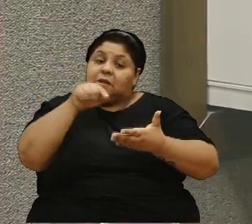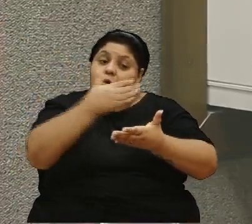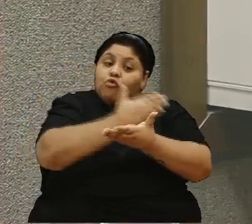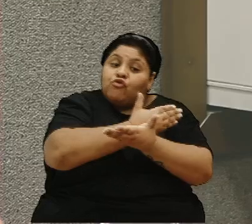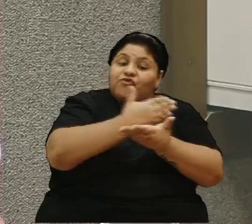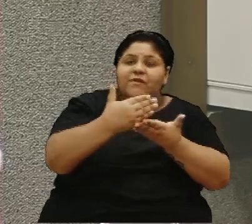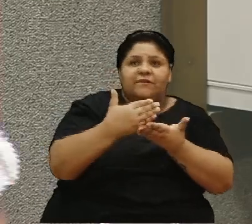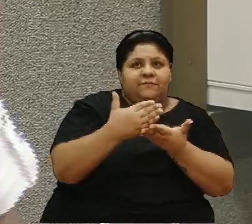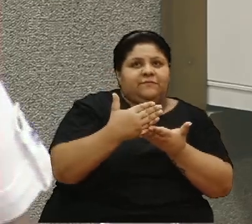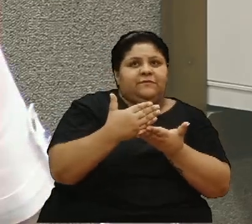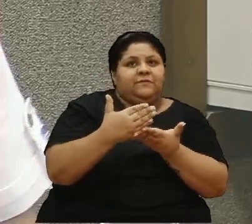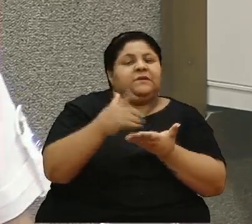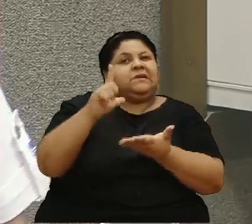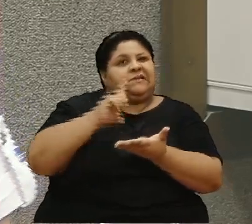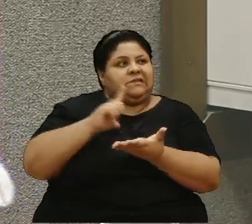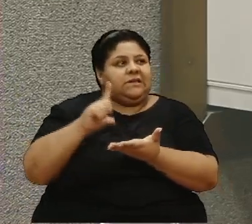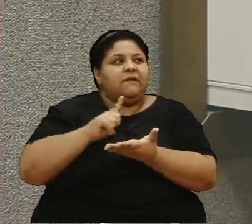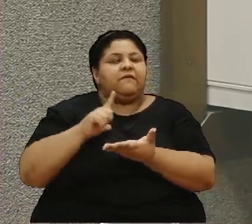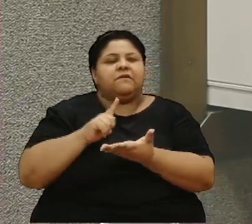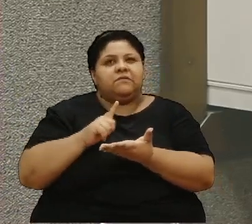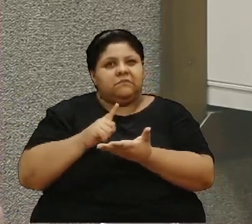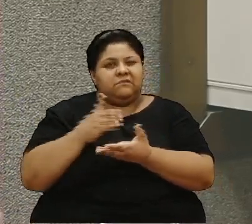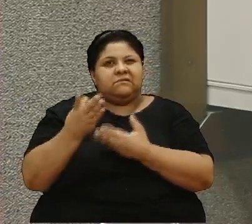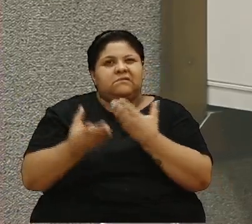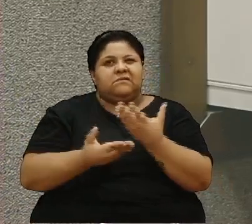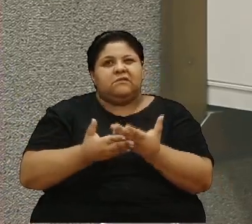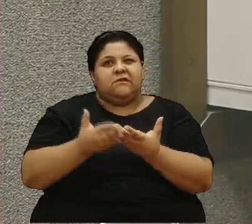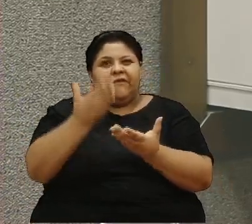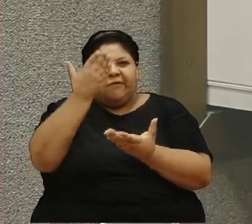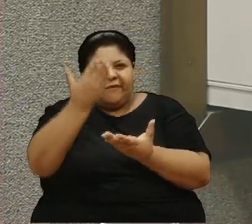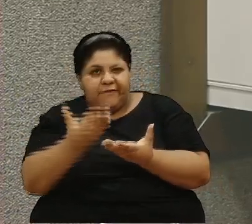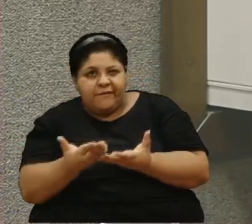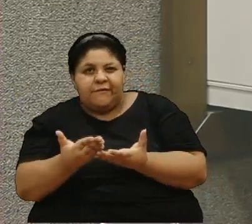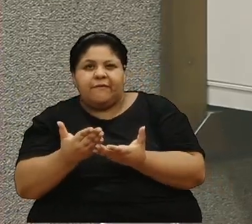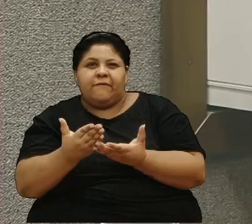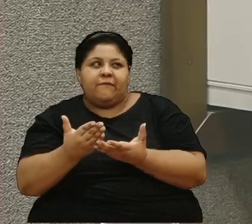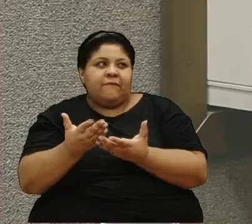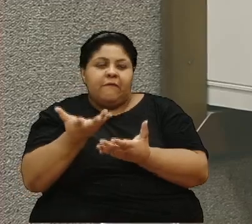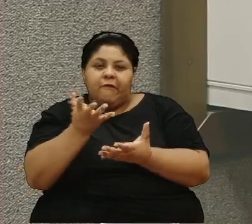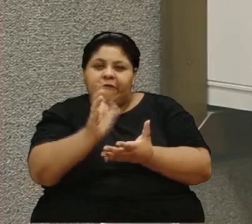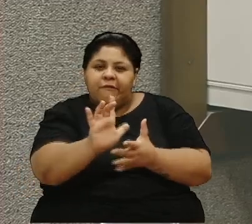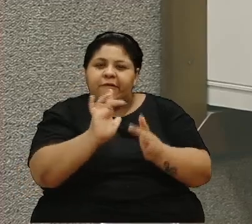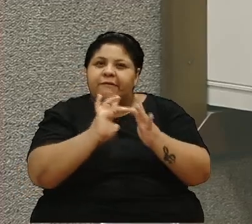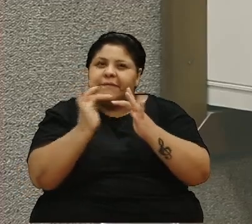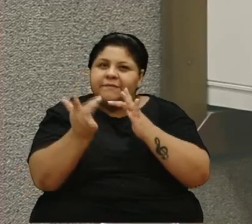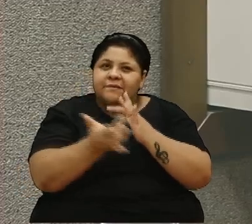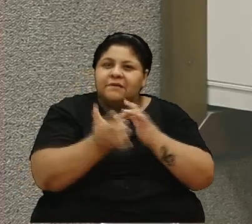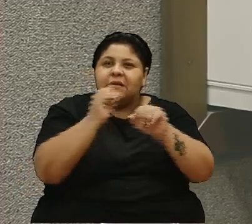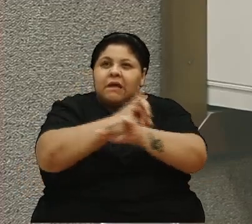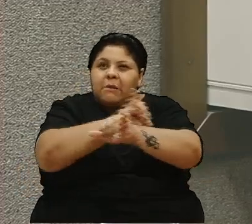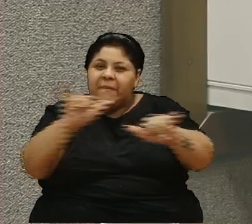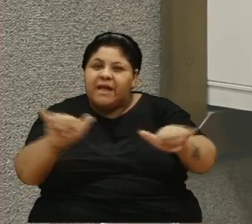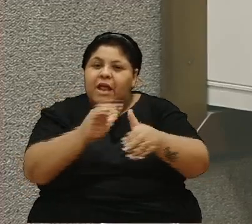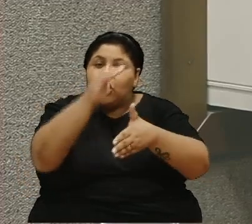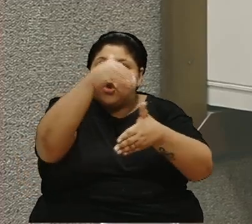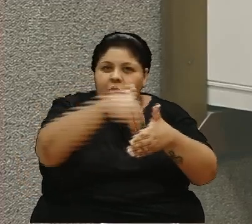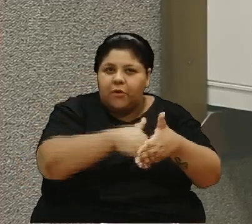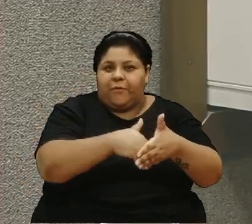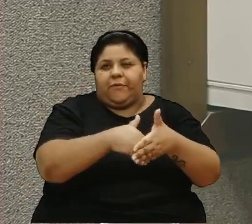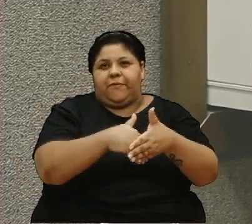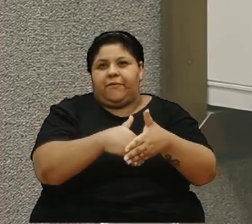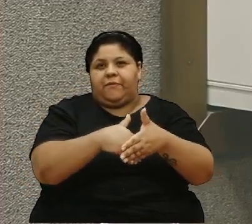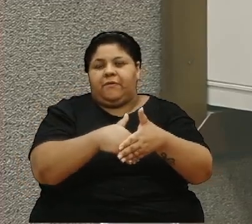vereador, houve lá, de fato, e o Valcíria fez uma postagem, inclusive durante a campanha eleitoral, de